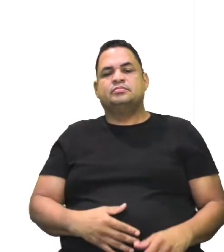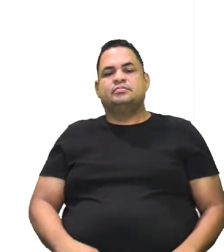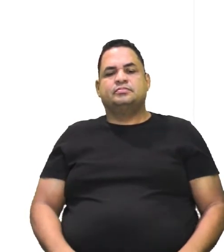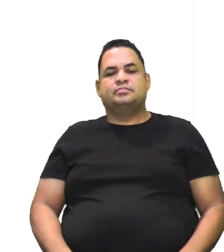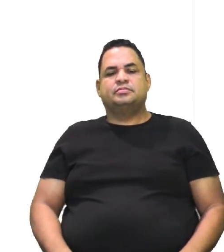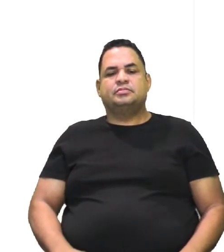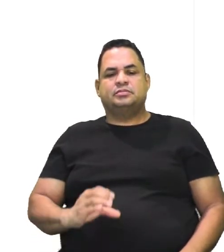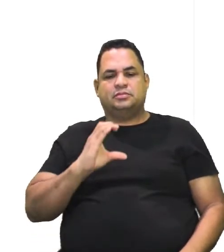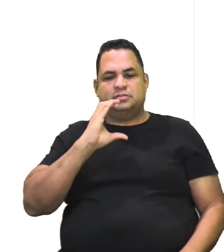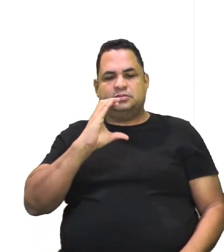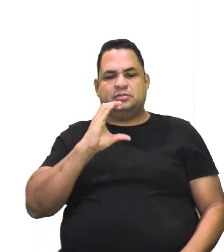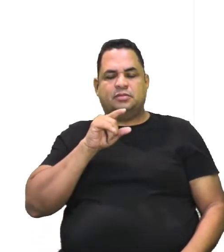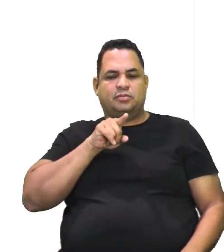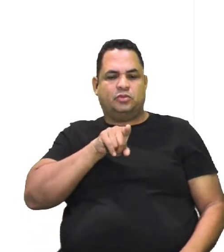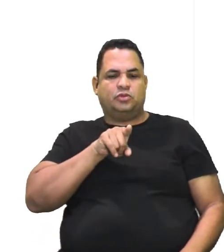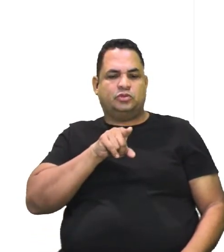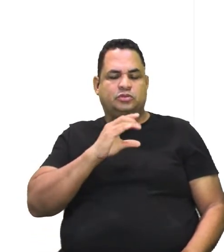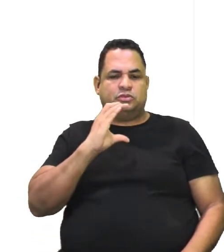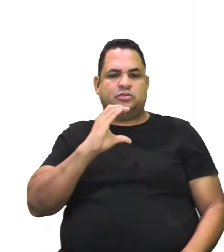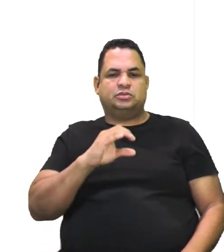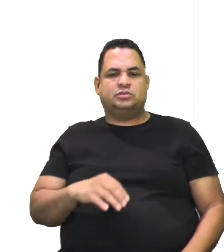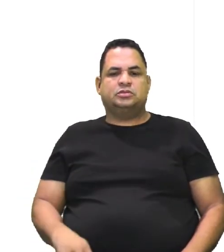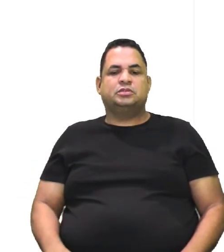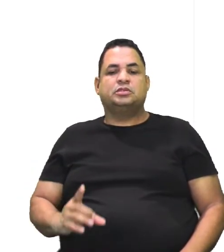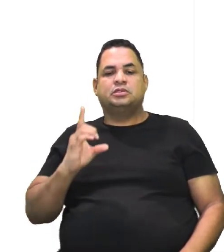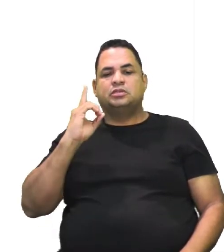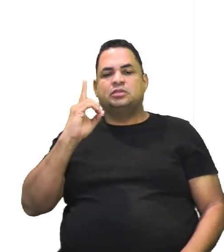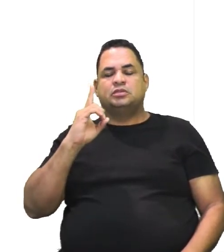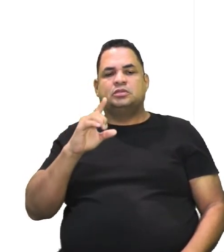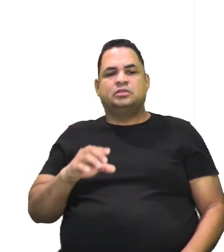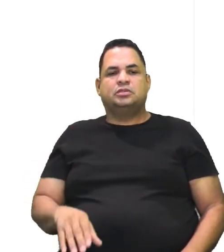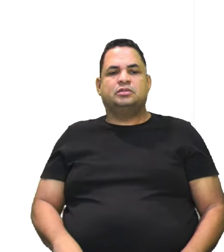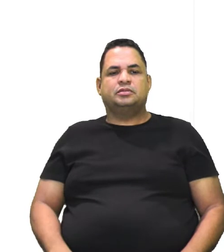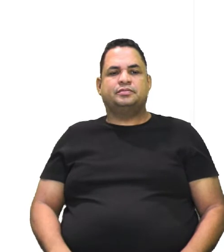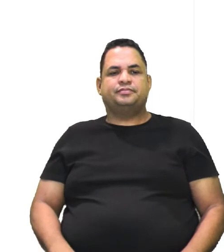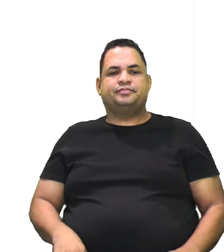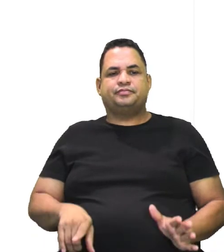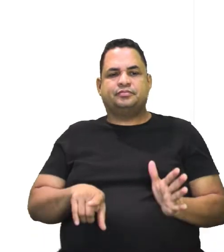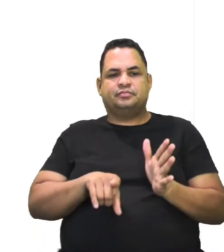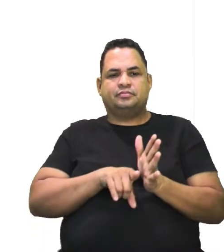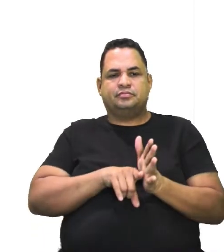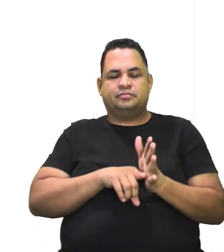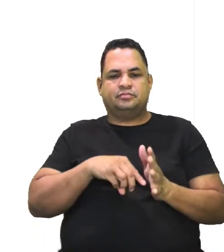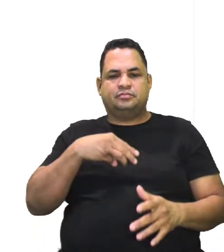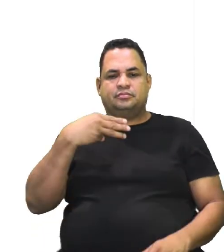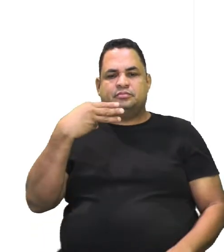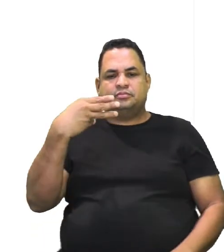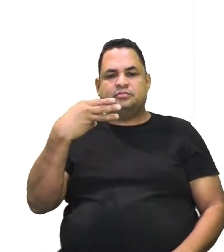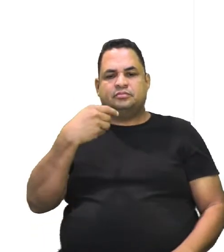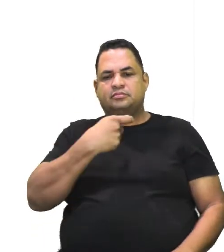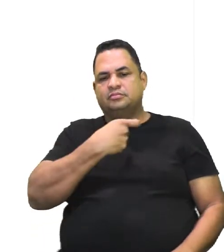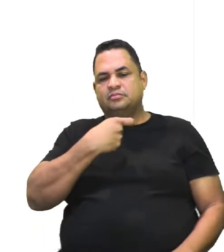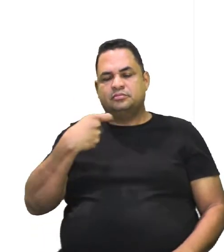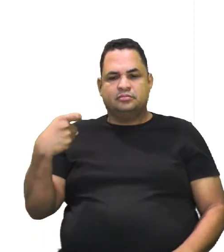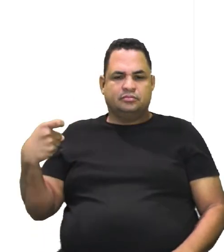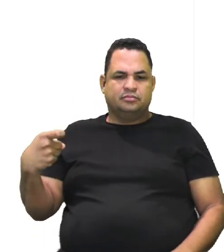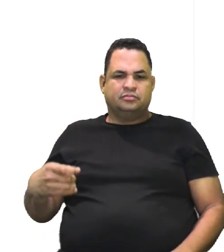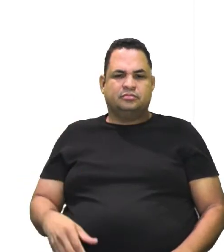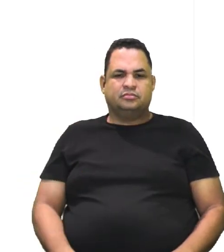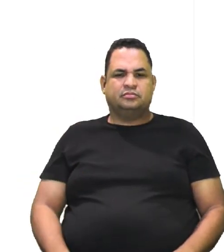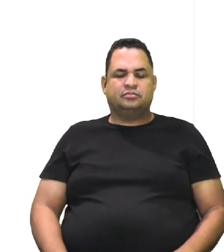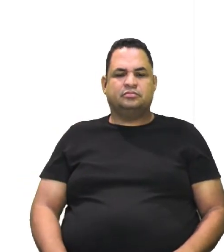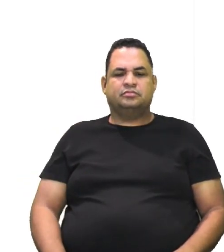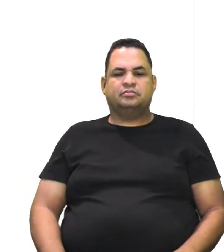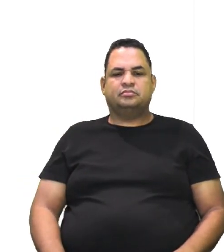ponto C. E o meu ponto D, vamos ver. Menos 3, lá na pontinha. Menos 3 para X. E Isso.